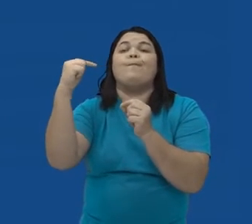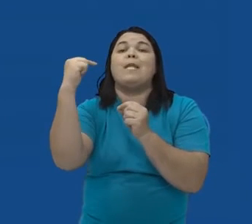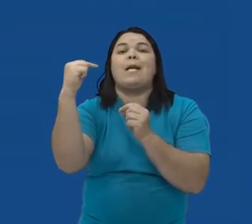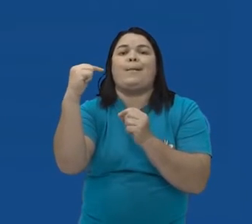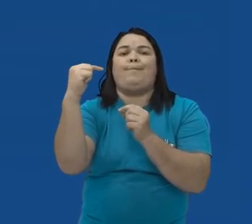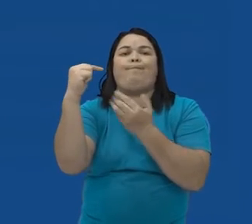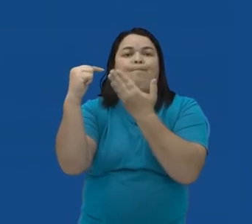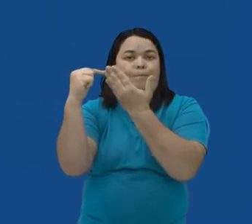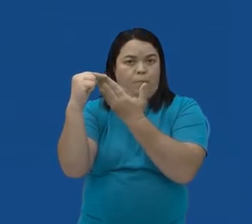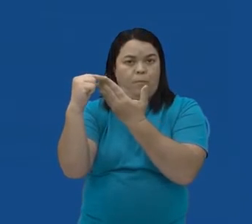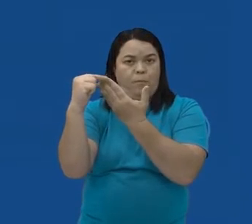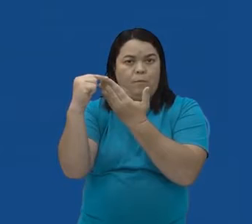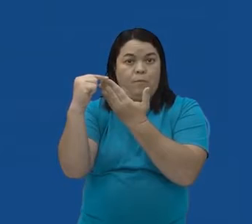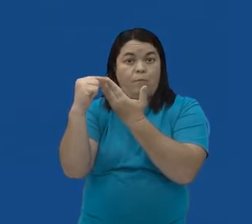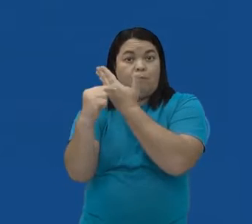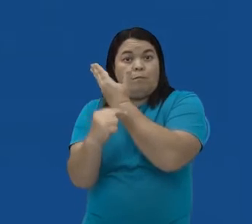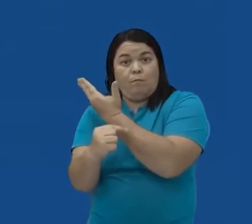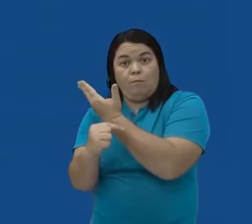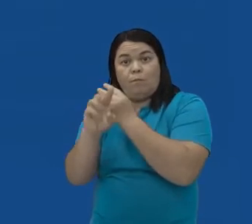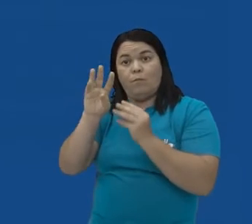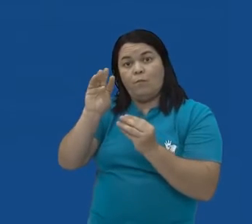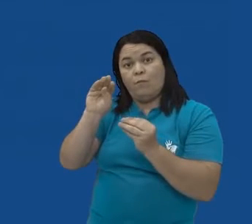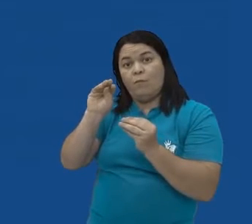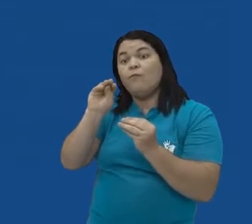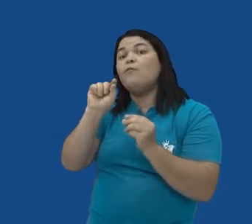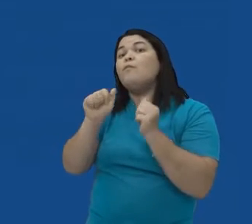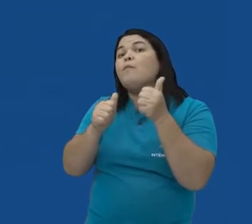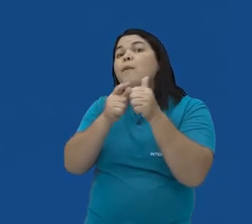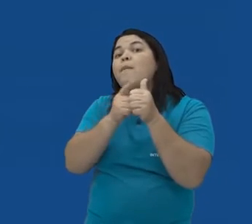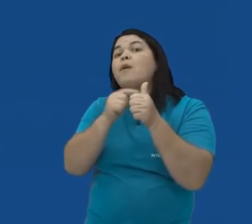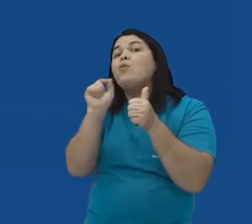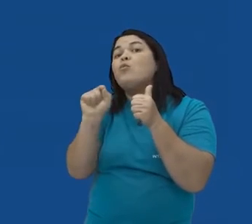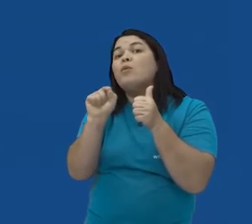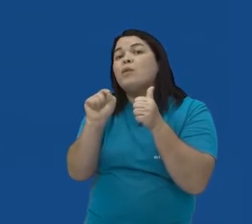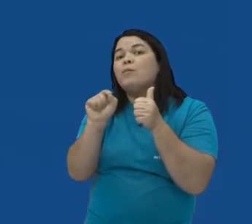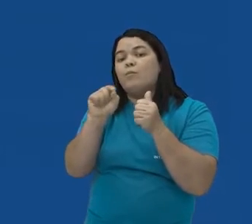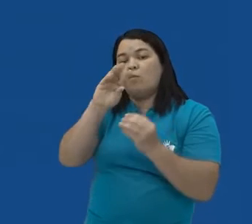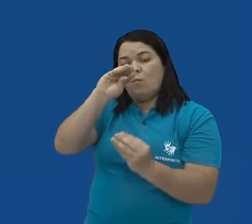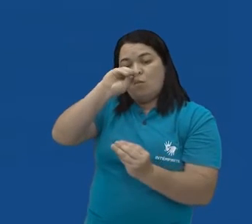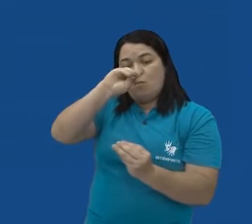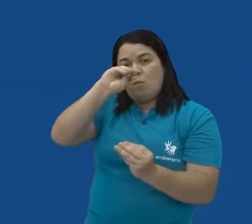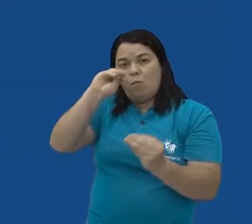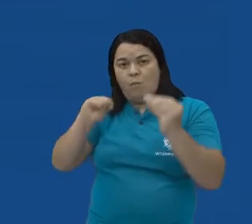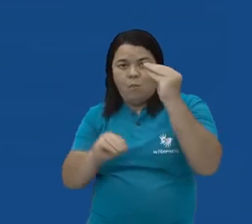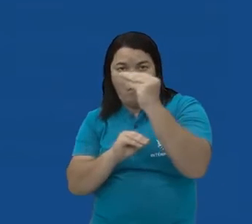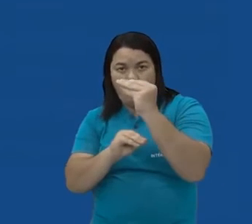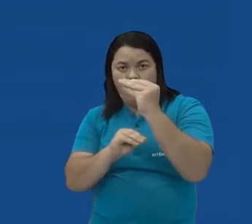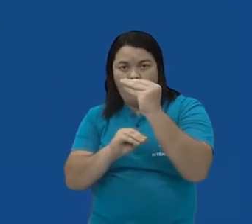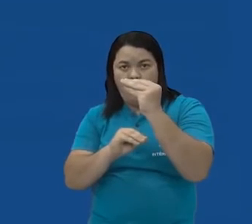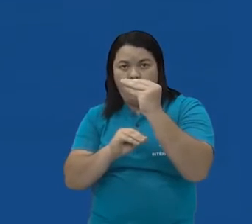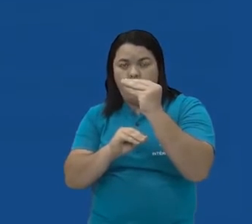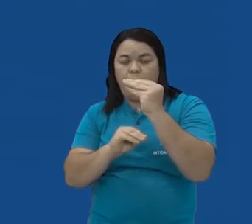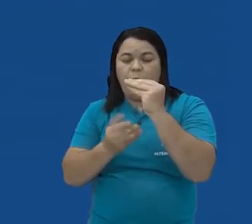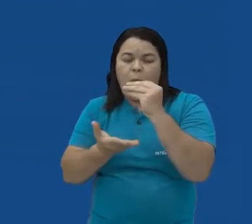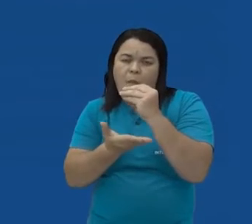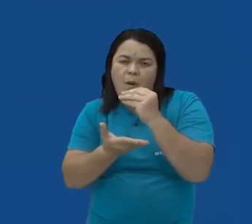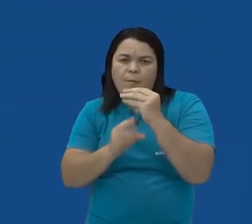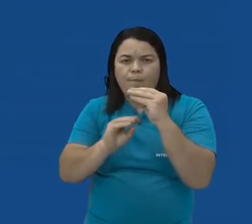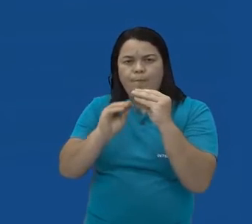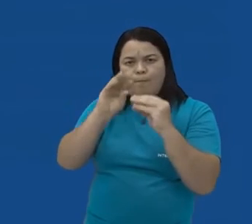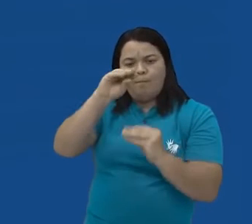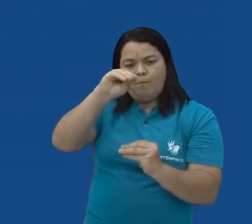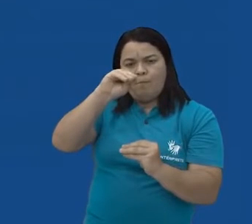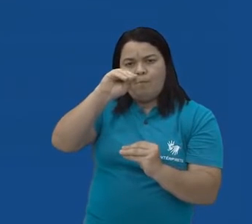negativo. Devido a esse fato, então, nós temos que, primeiramente, inverter a base. Como a nossa